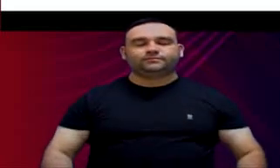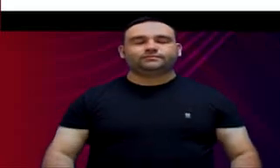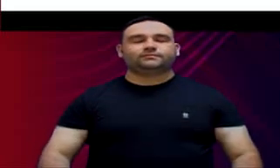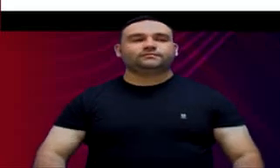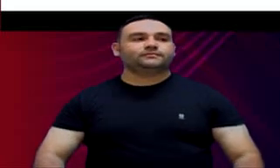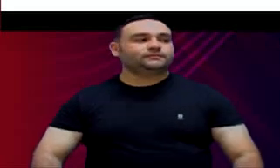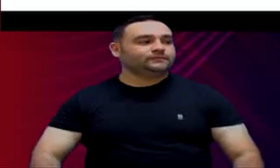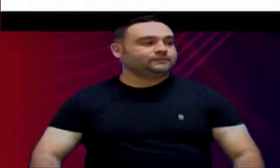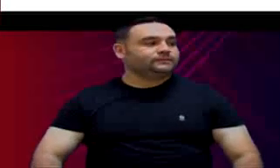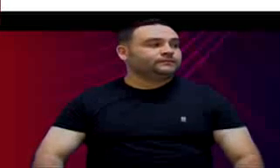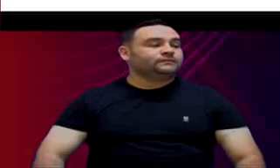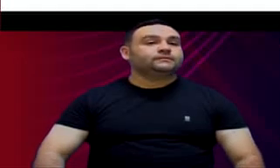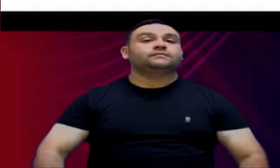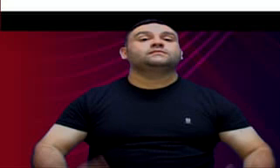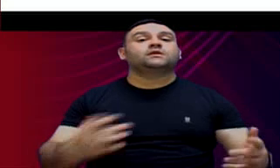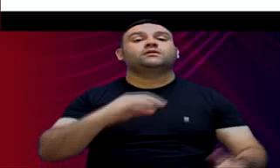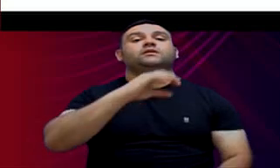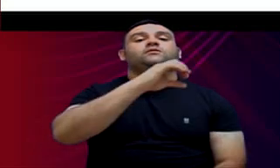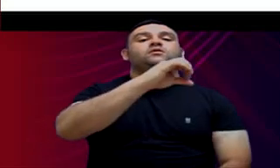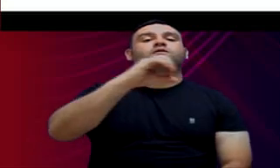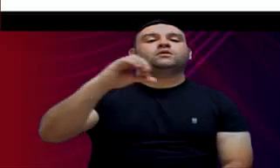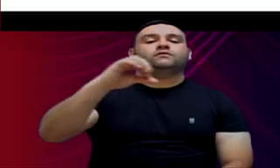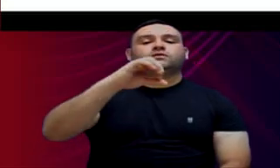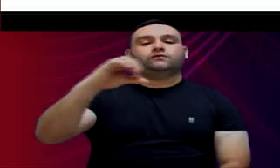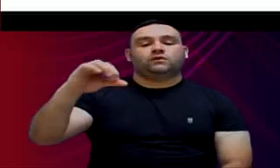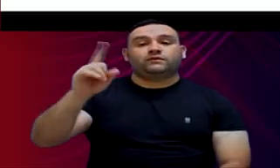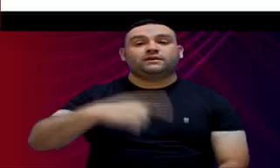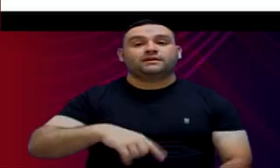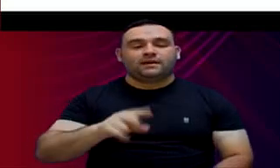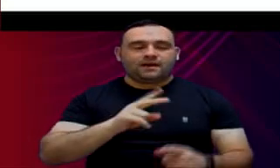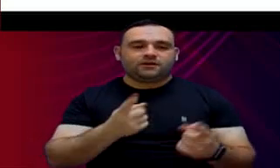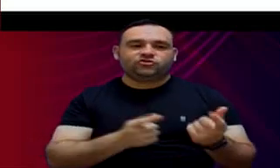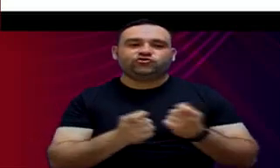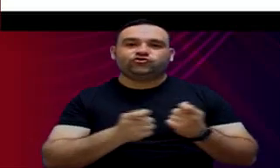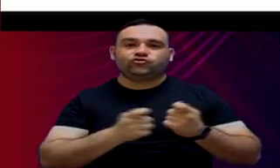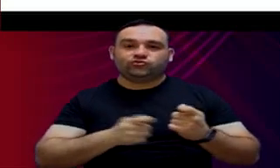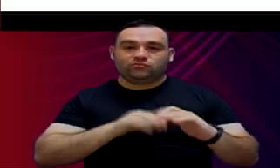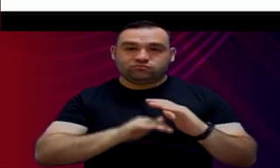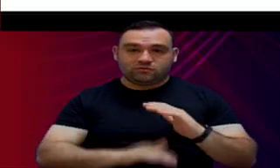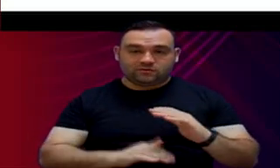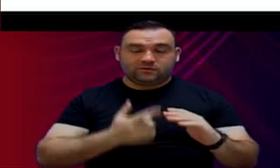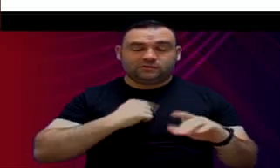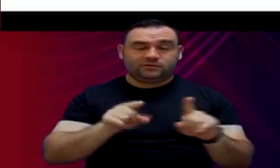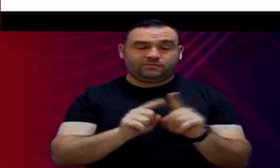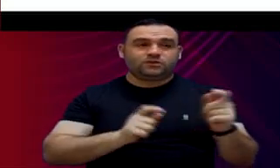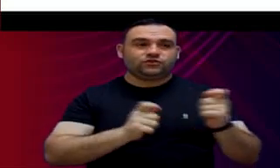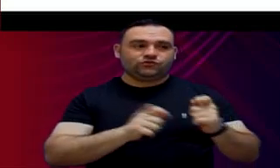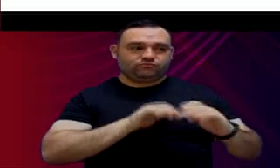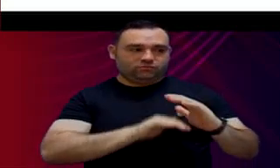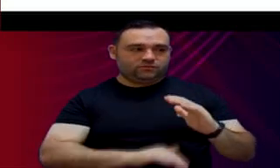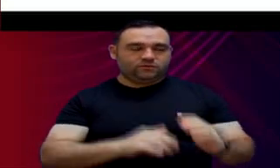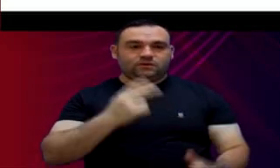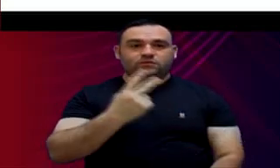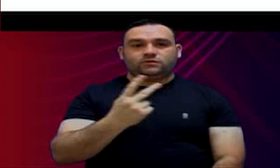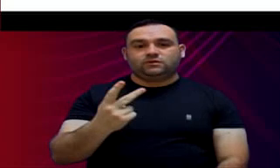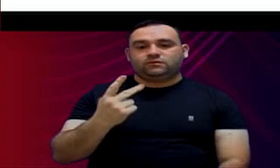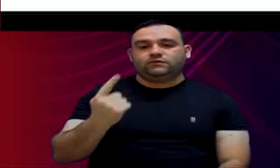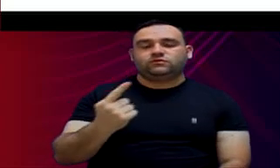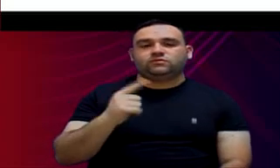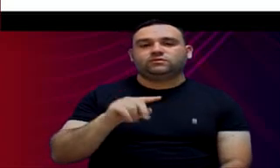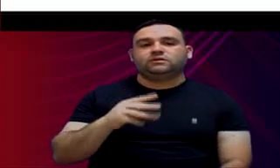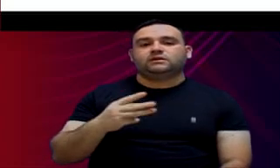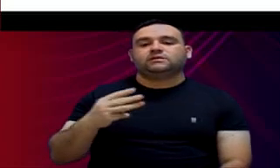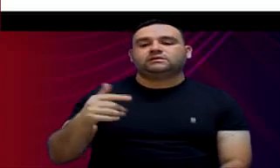dentro do programa 999 que é reserva de contingência a ação de reserva de contingência o valor de 221